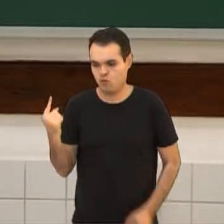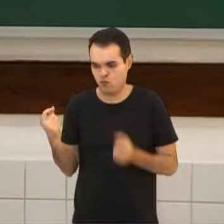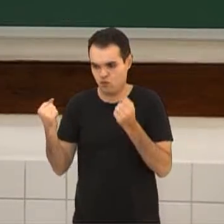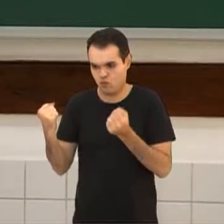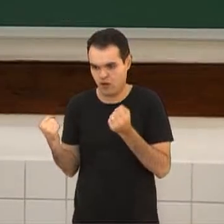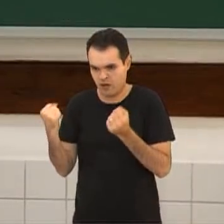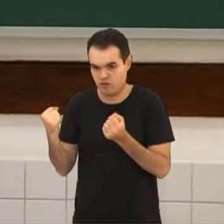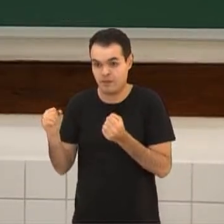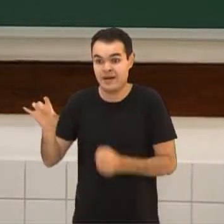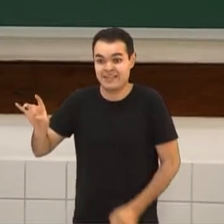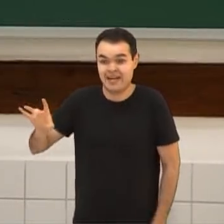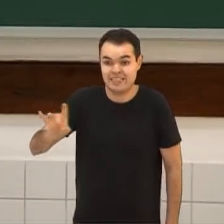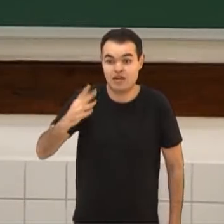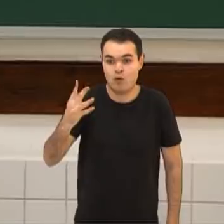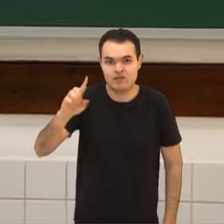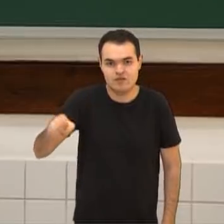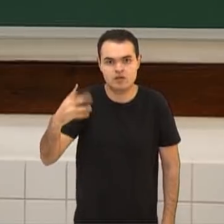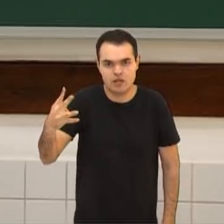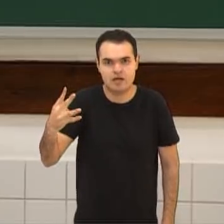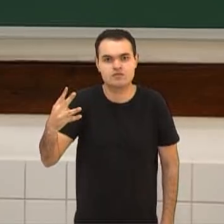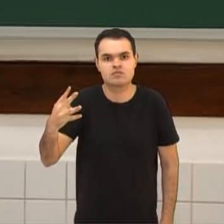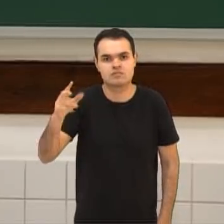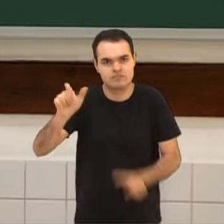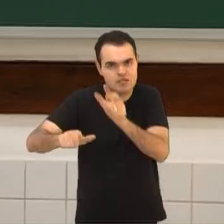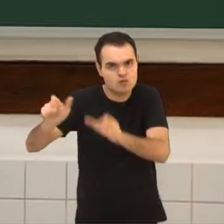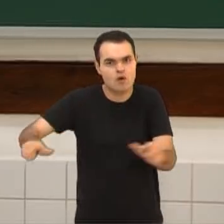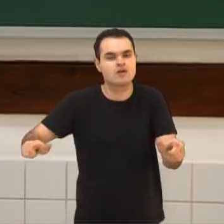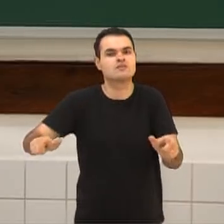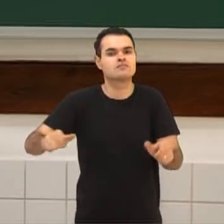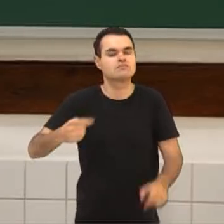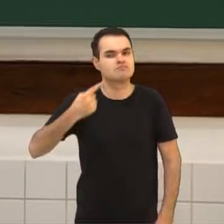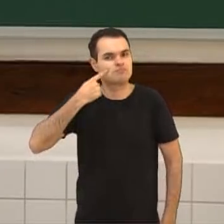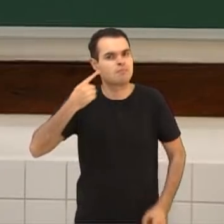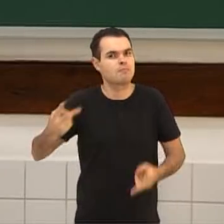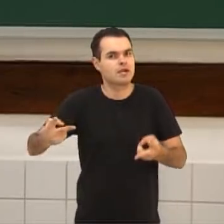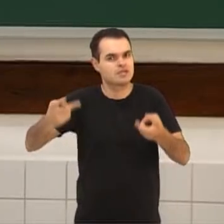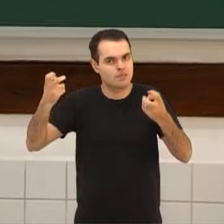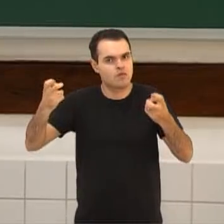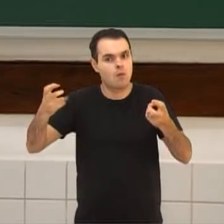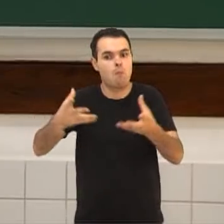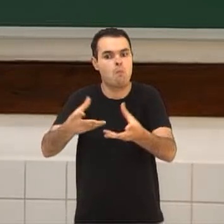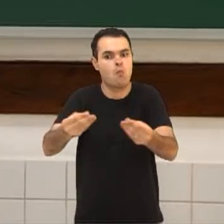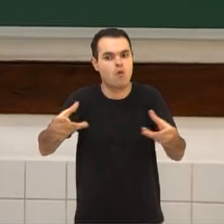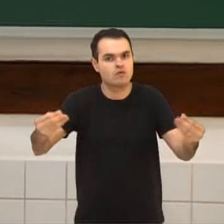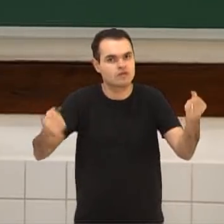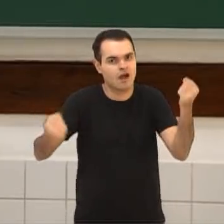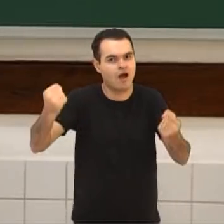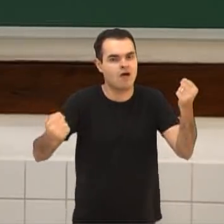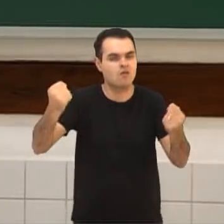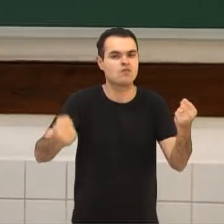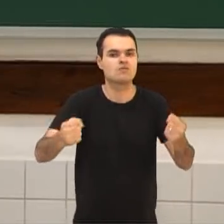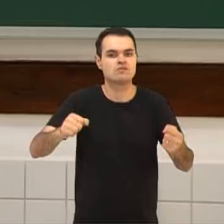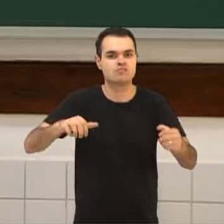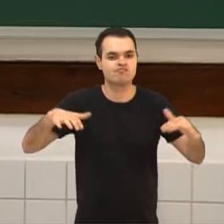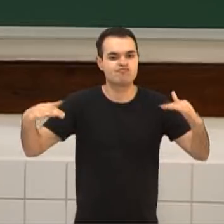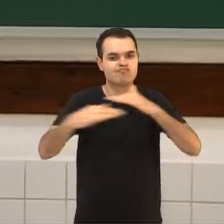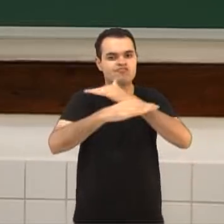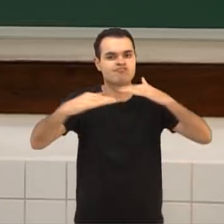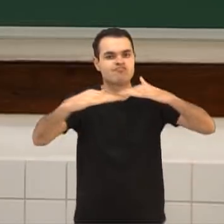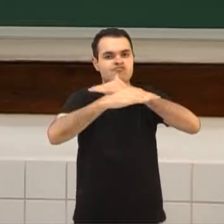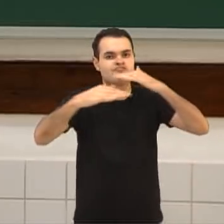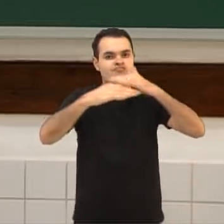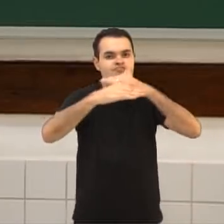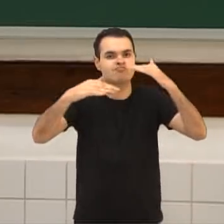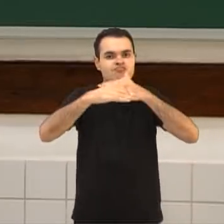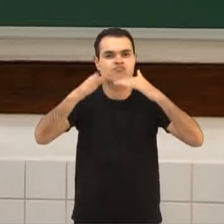cada 4,4 habitantes. Então, repara que agora muito mais automóveis circulando pelas ruas,